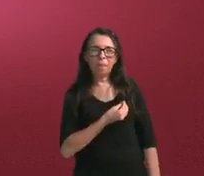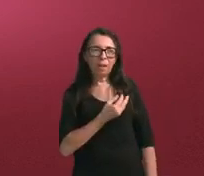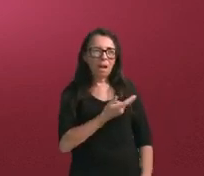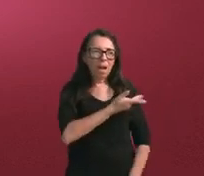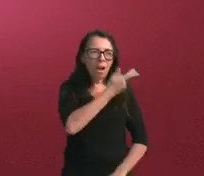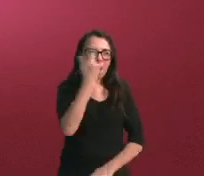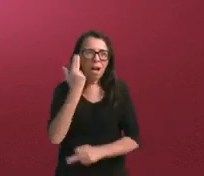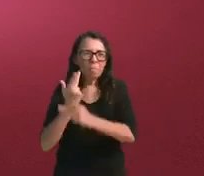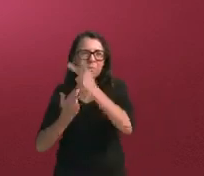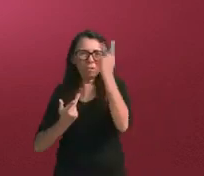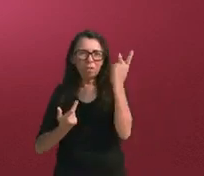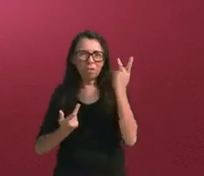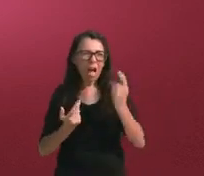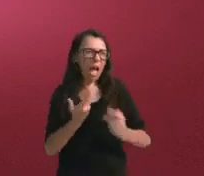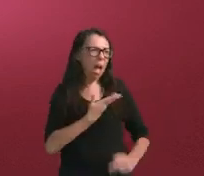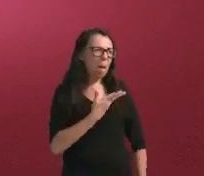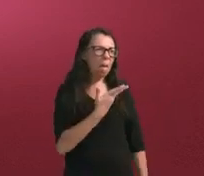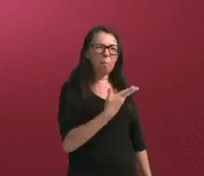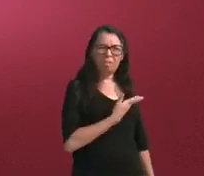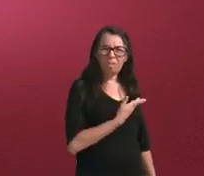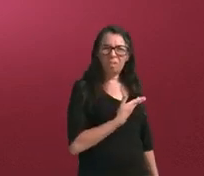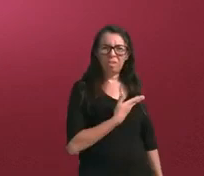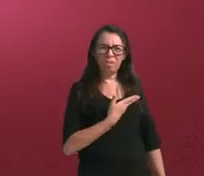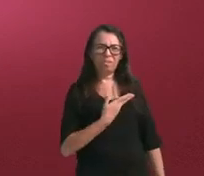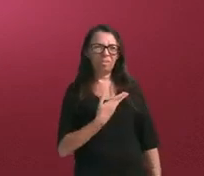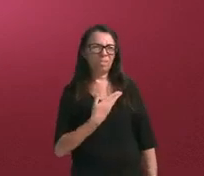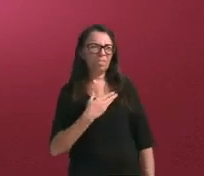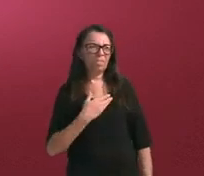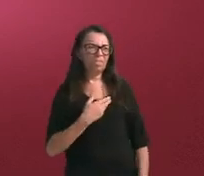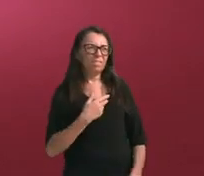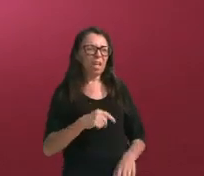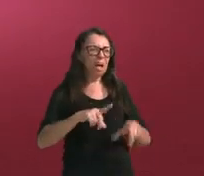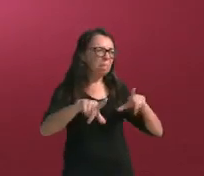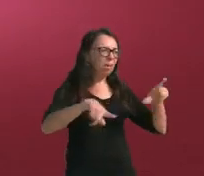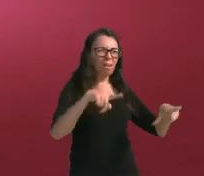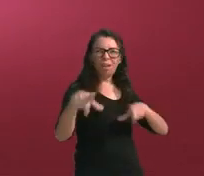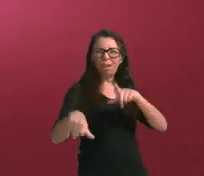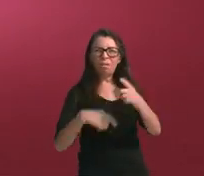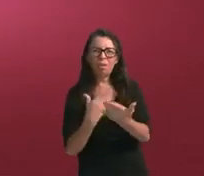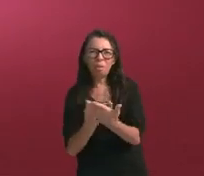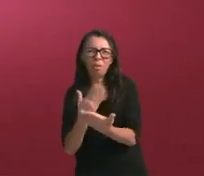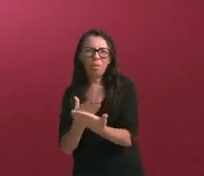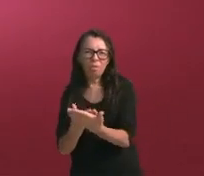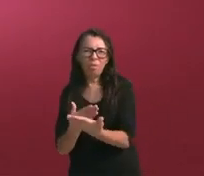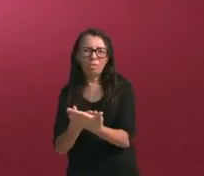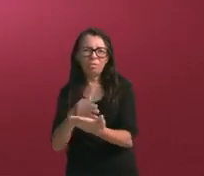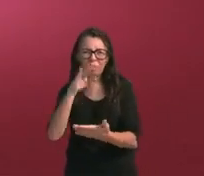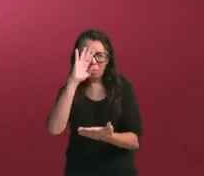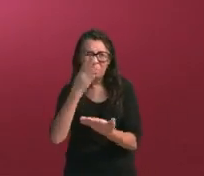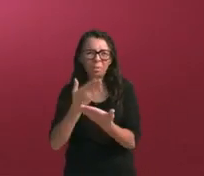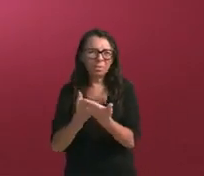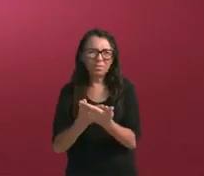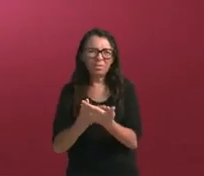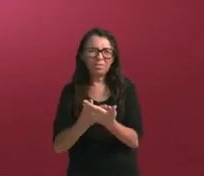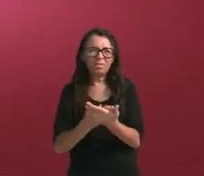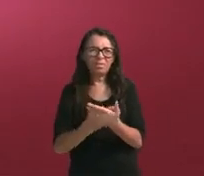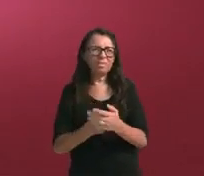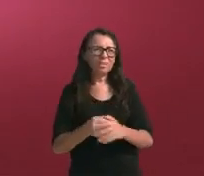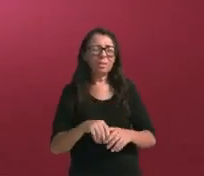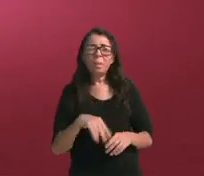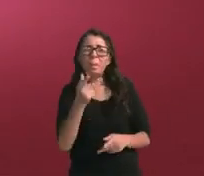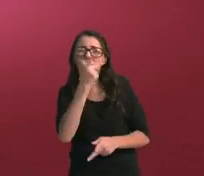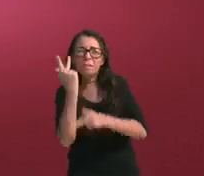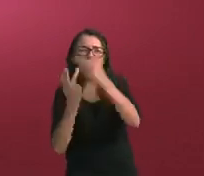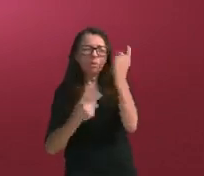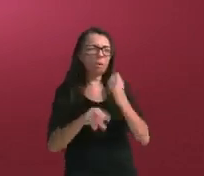realizar através de nós obras, o propósito dele, que só Ele pode realizar, obras grandes, espirituais, que